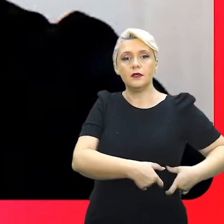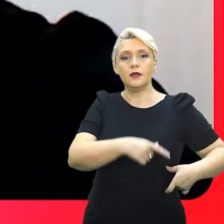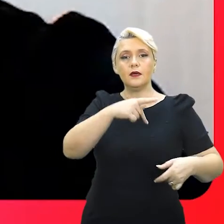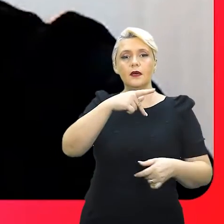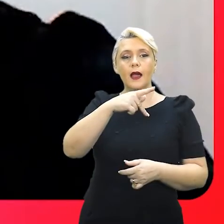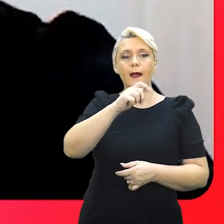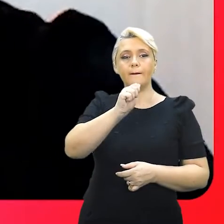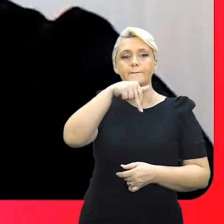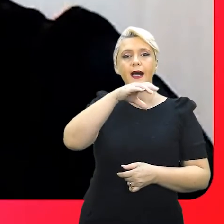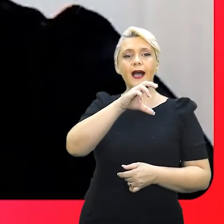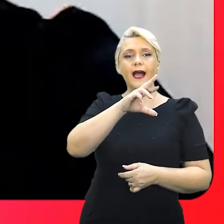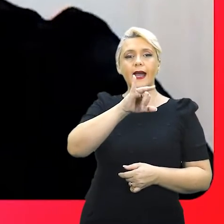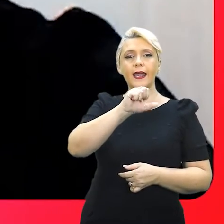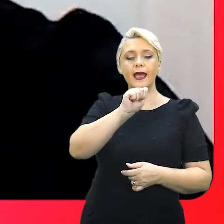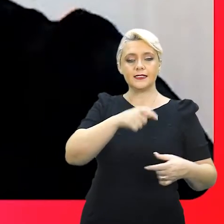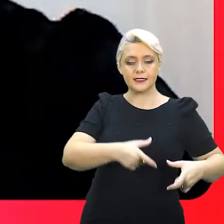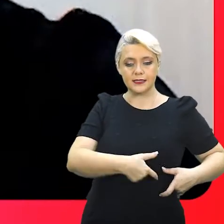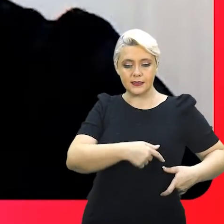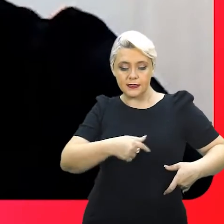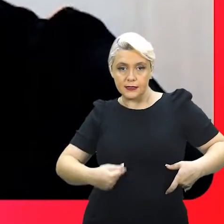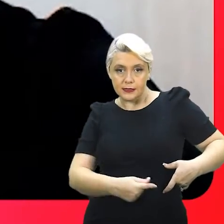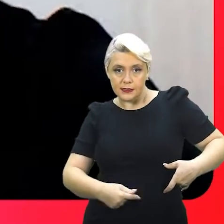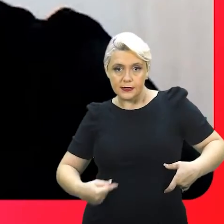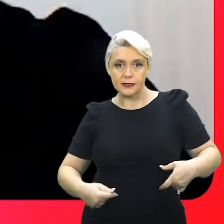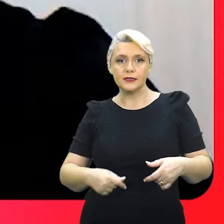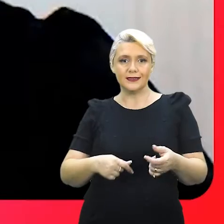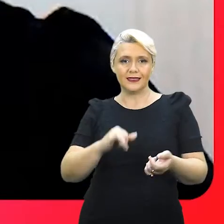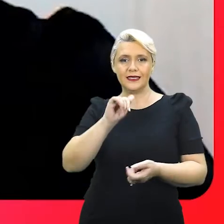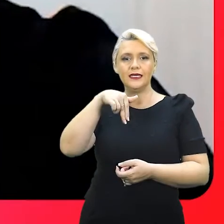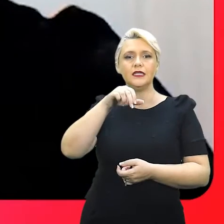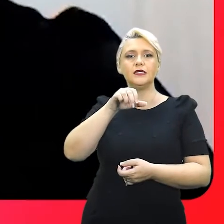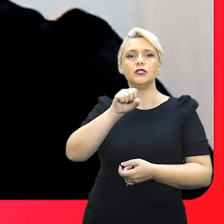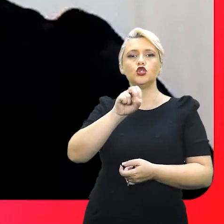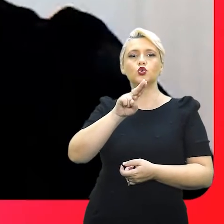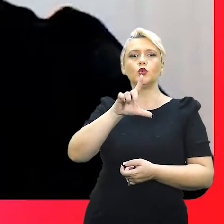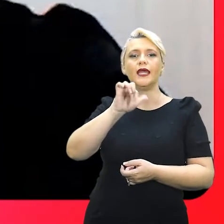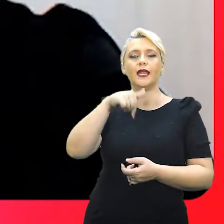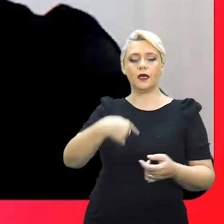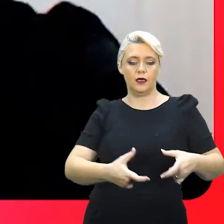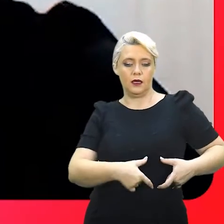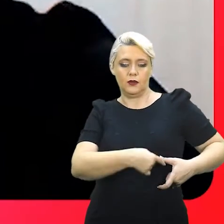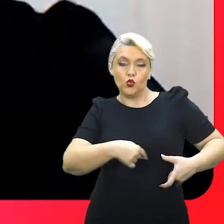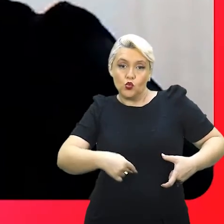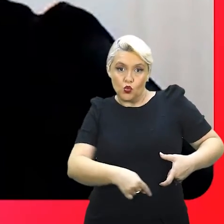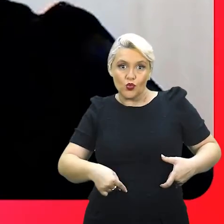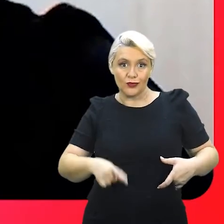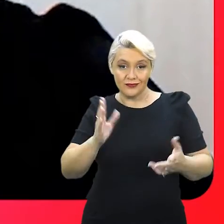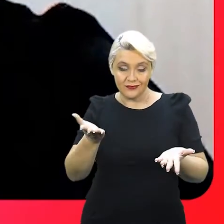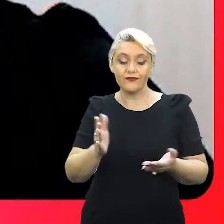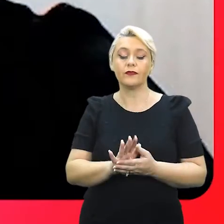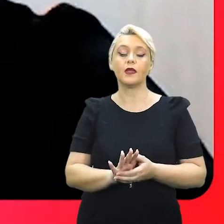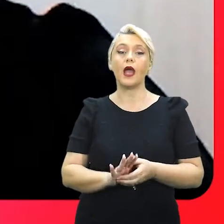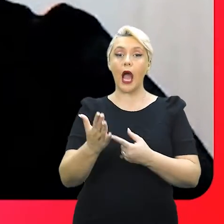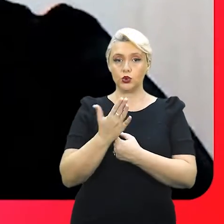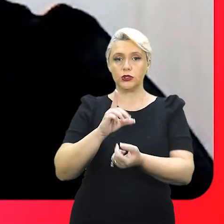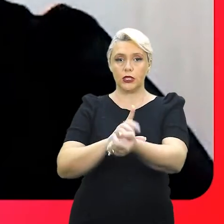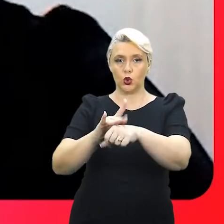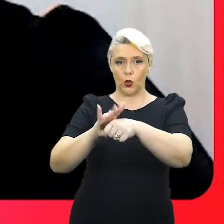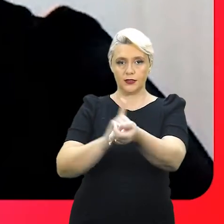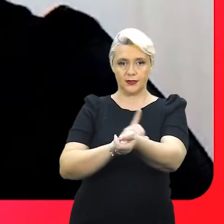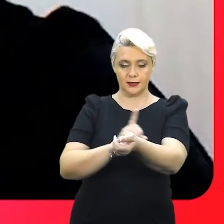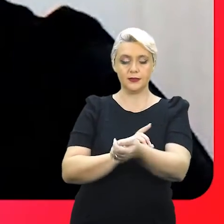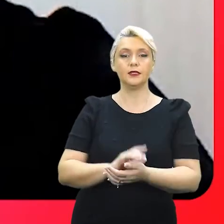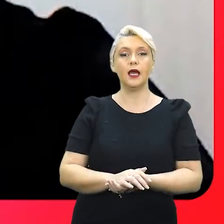ao duodeno e a insulina passar pelo pâncreas. E aí eu